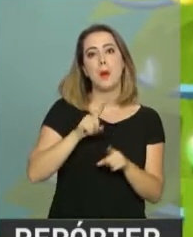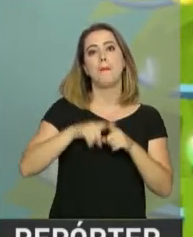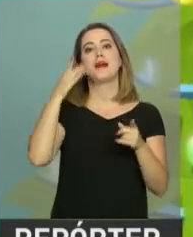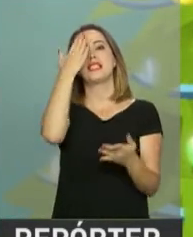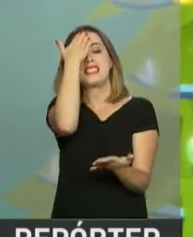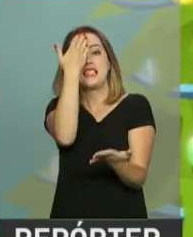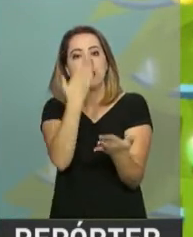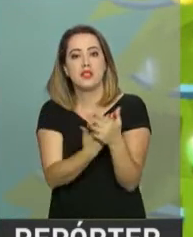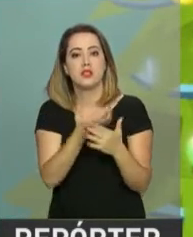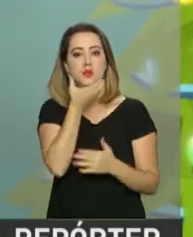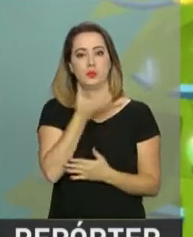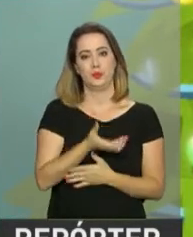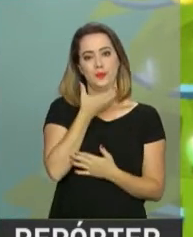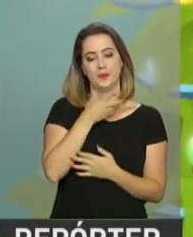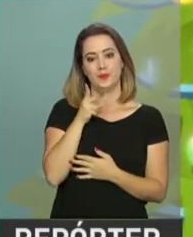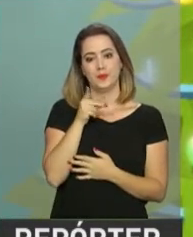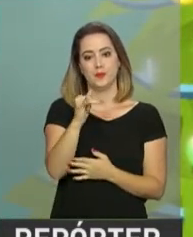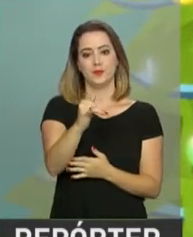no